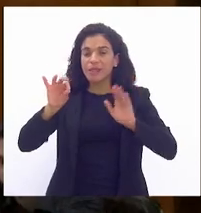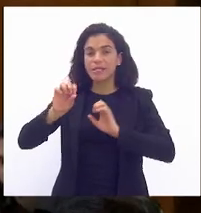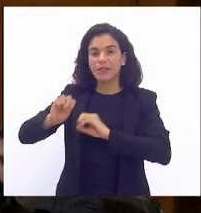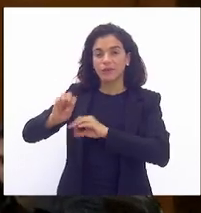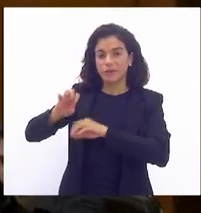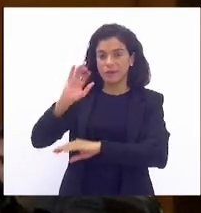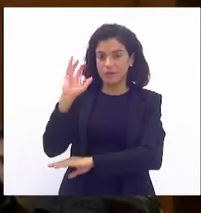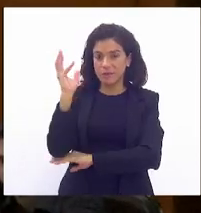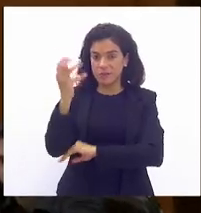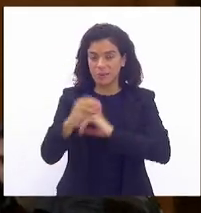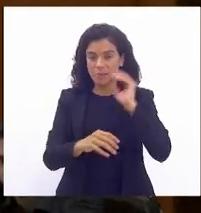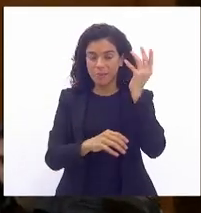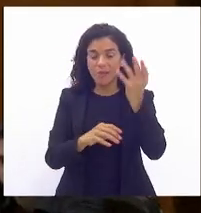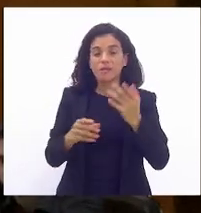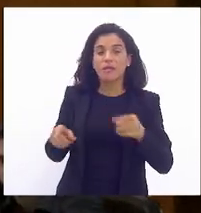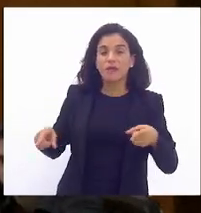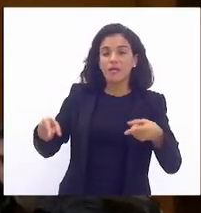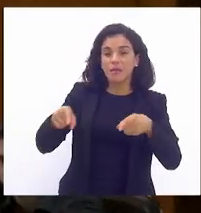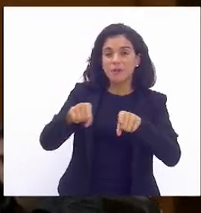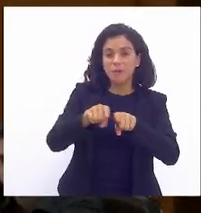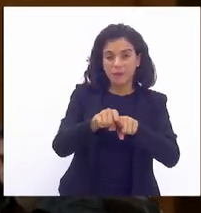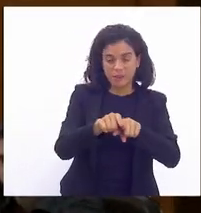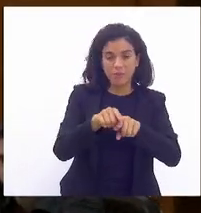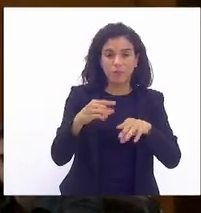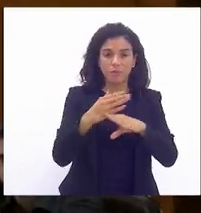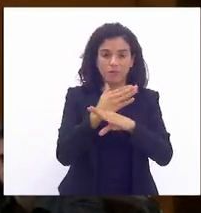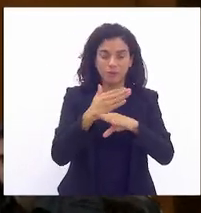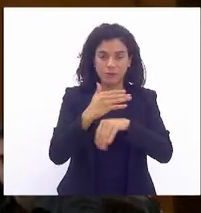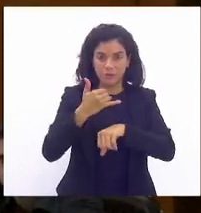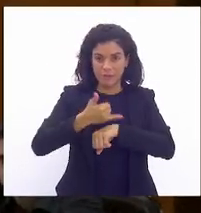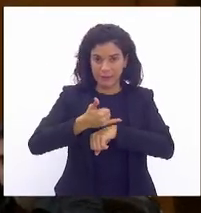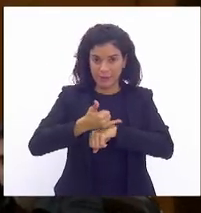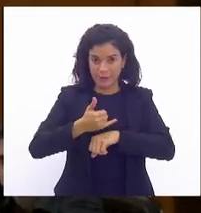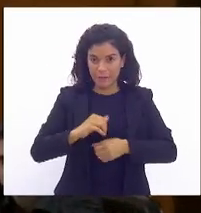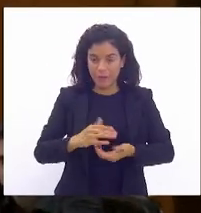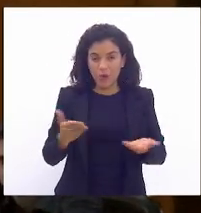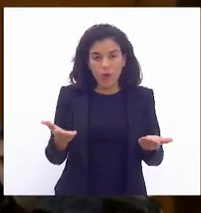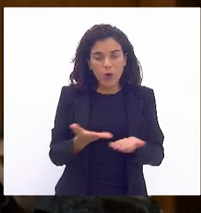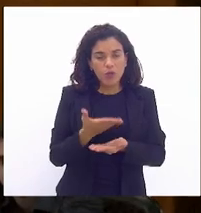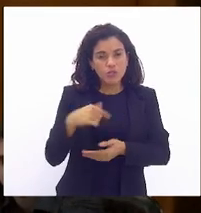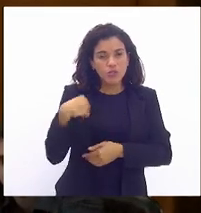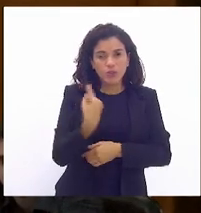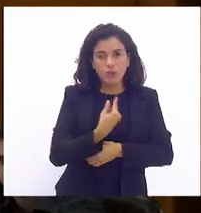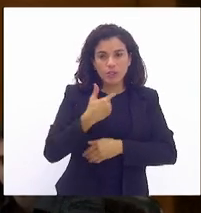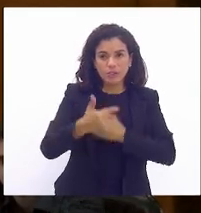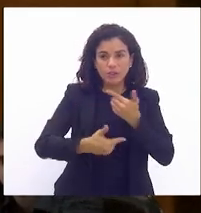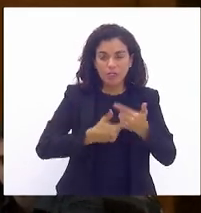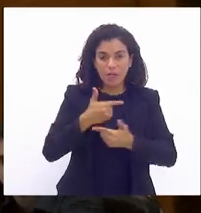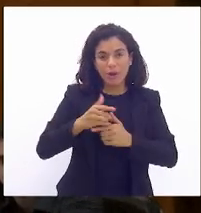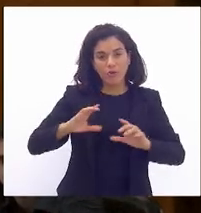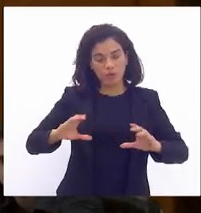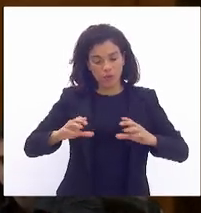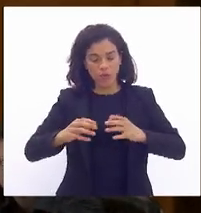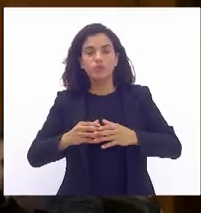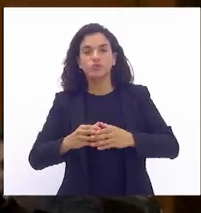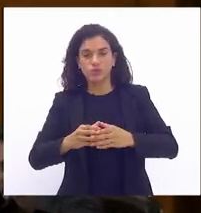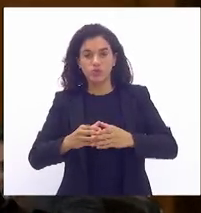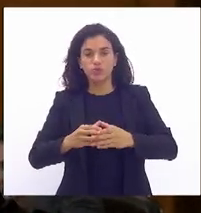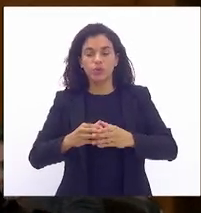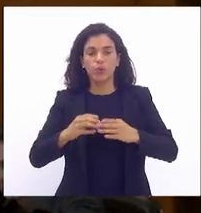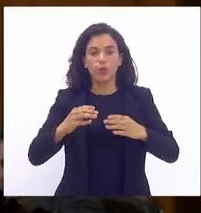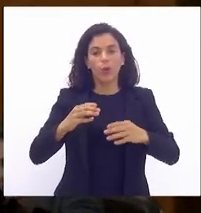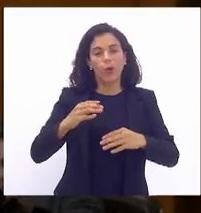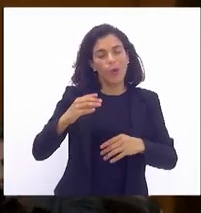que é feito em parceria com o município de Volta Redonda, onde nós trabalhamos em conjunto com o